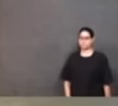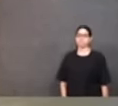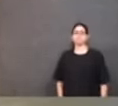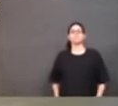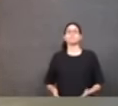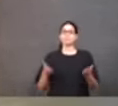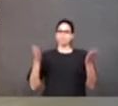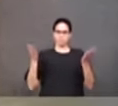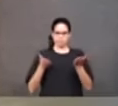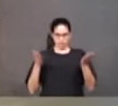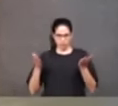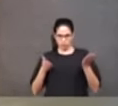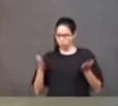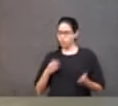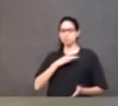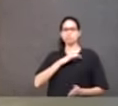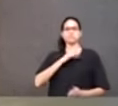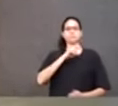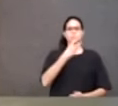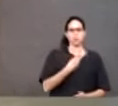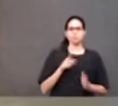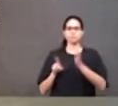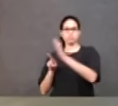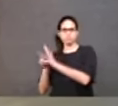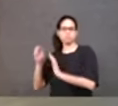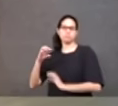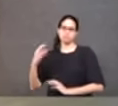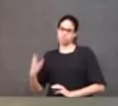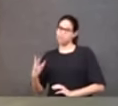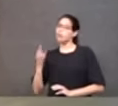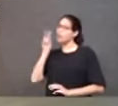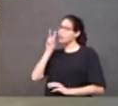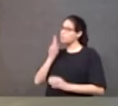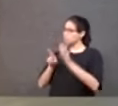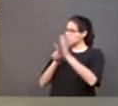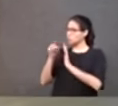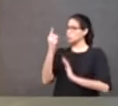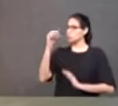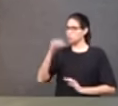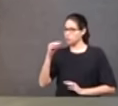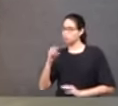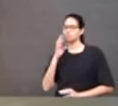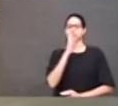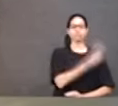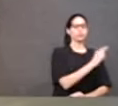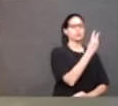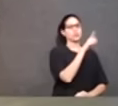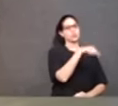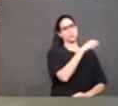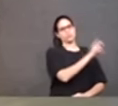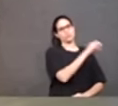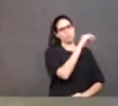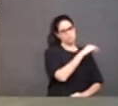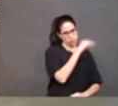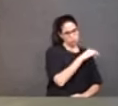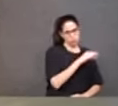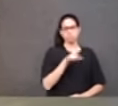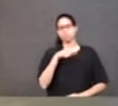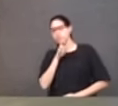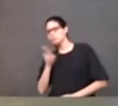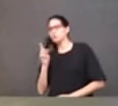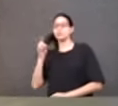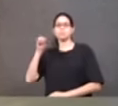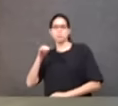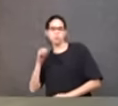candidato 3, lembrando que para a pergunta o tempo é de 1 minuto, para a resposta de 2 minutos e meio, réplica de 1 minuto e tréplica de 30